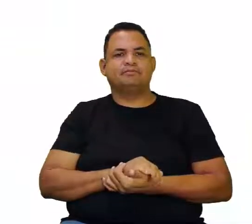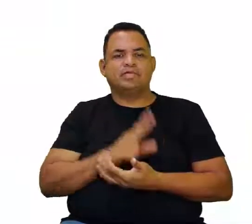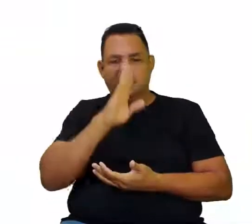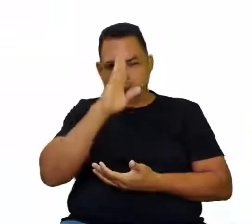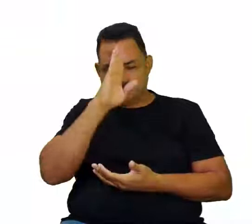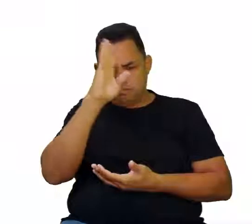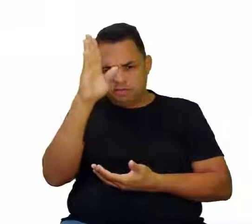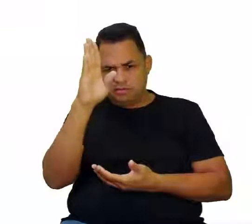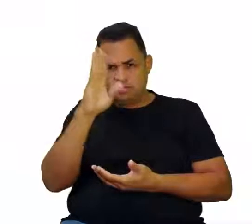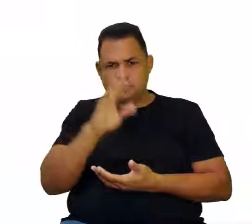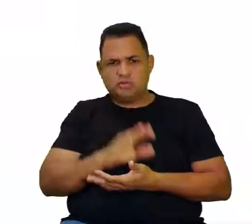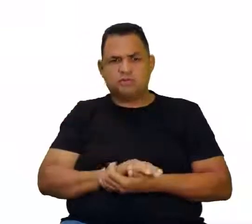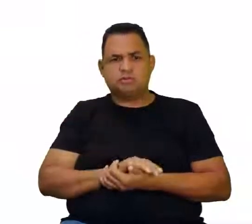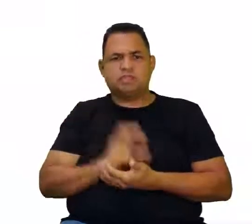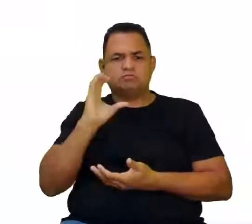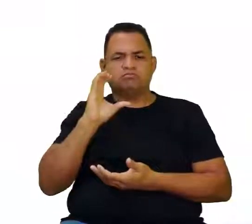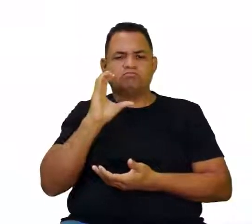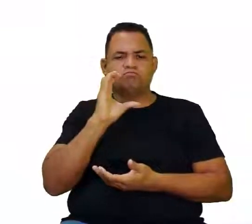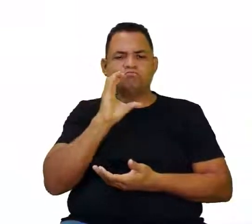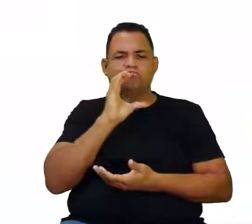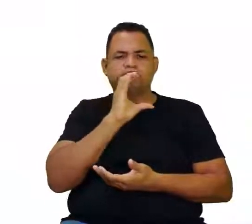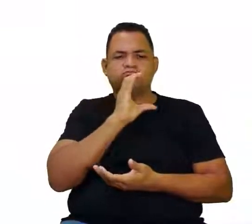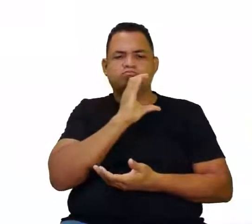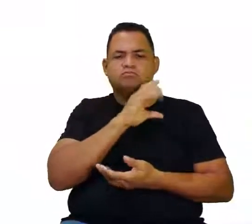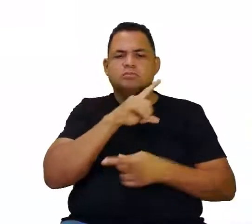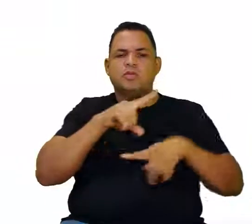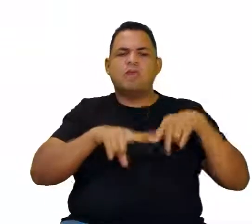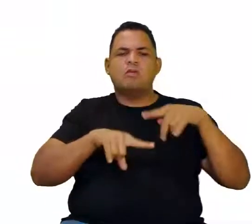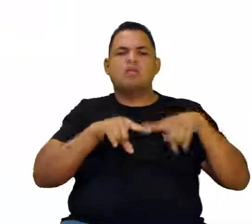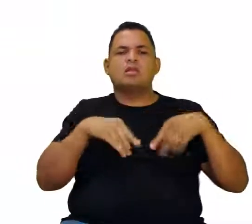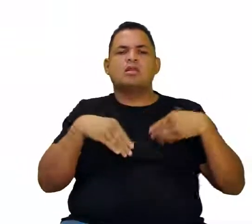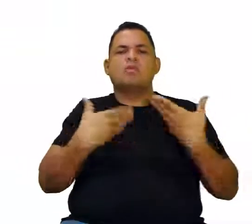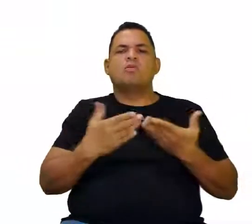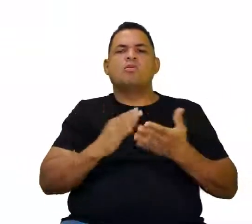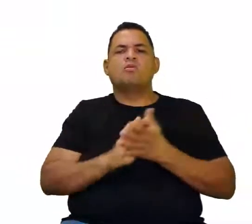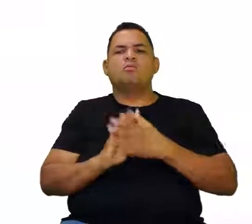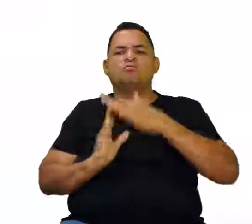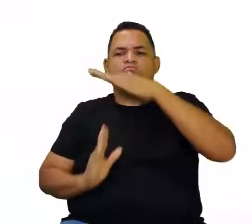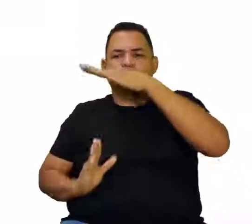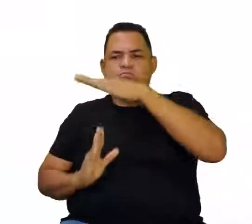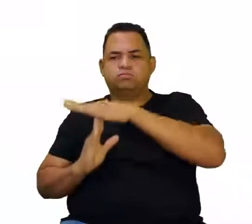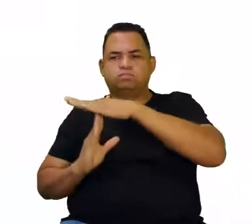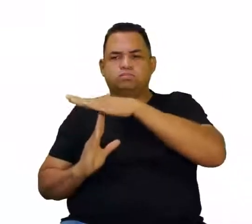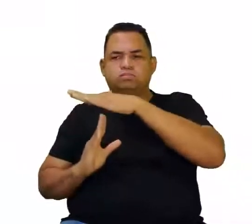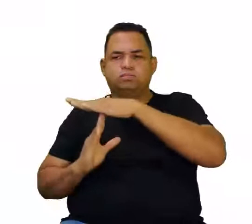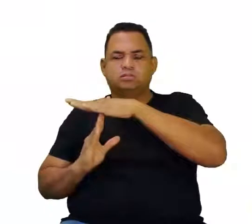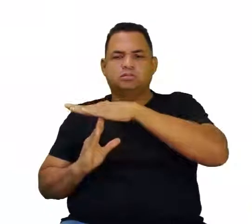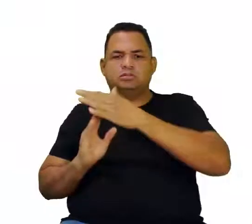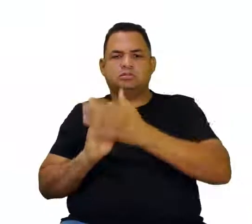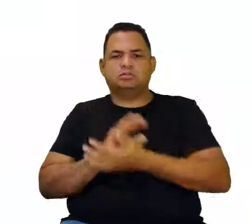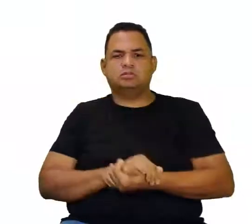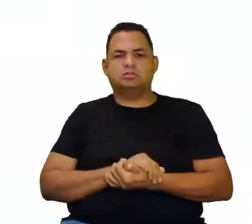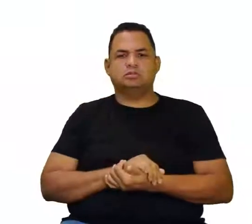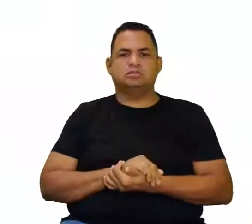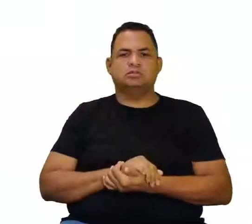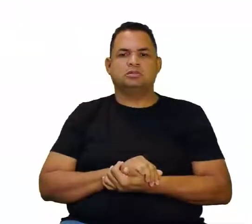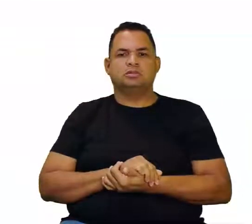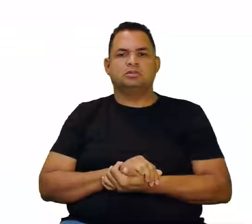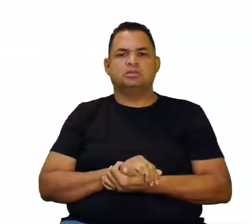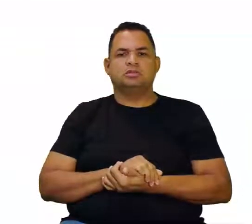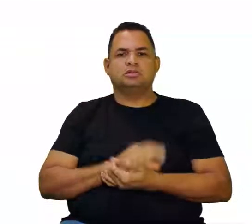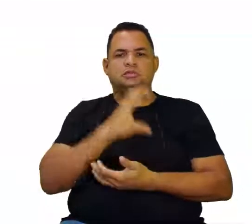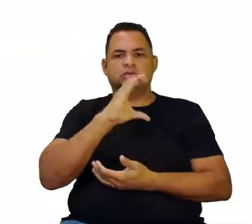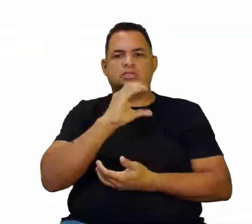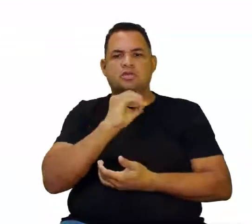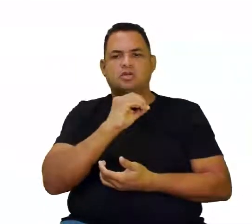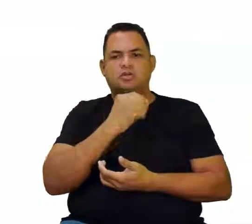principal causador do aquecimento global, do efeito estufa? Aí você marca lá dióxido de carbono.